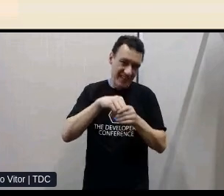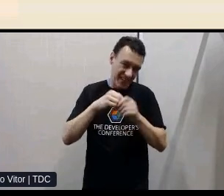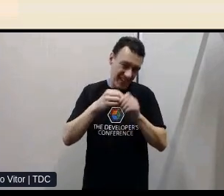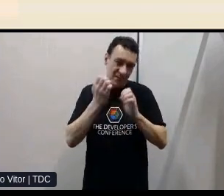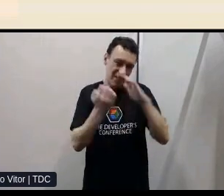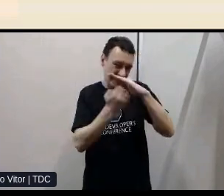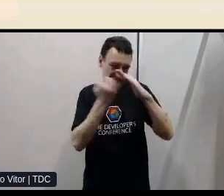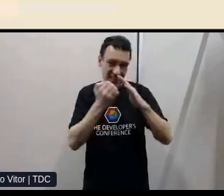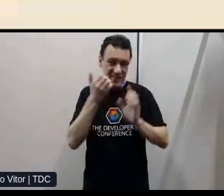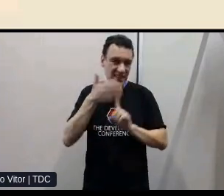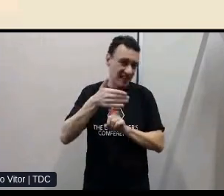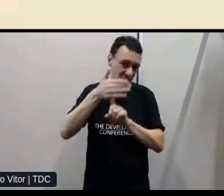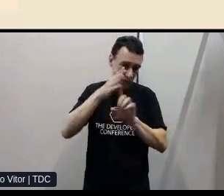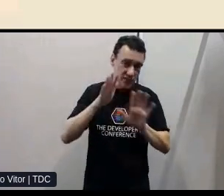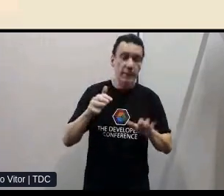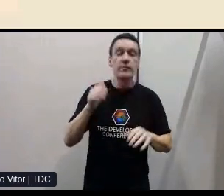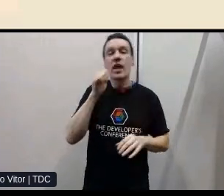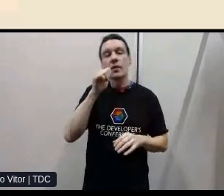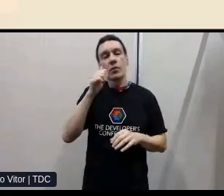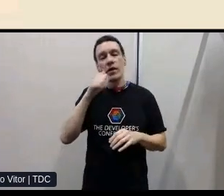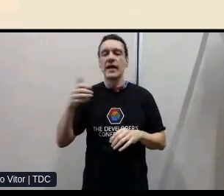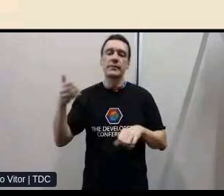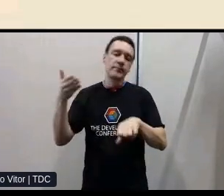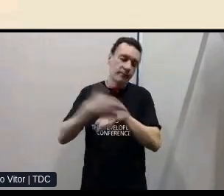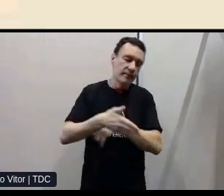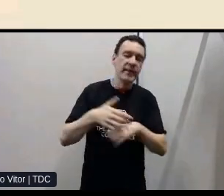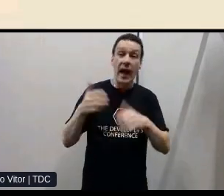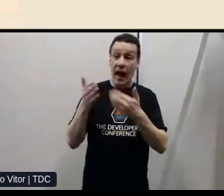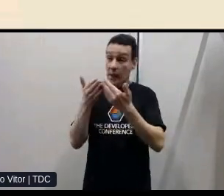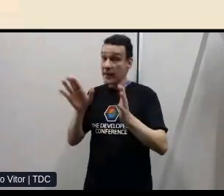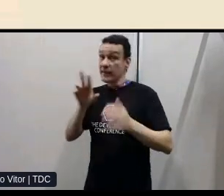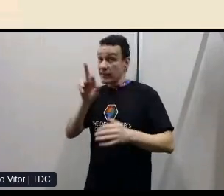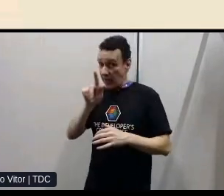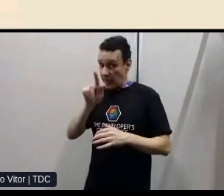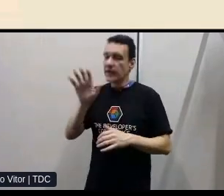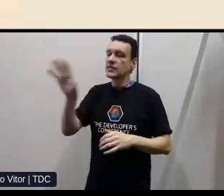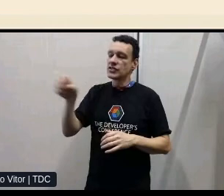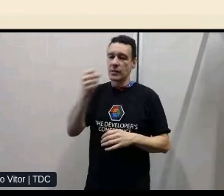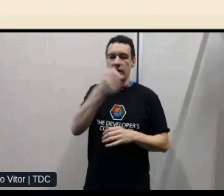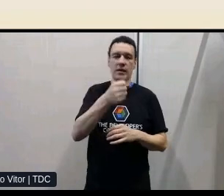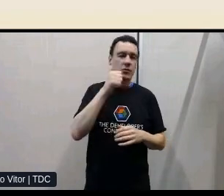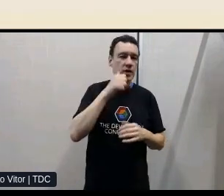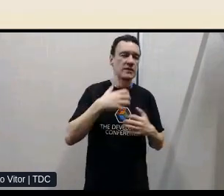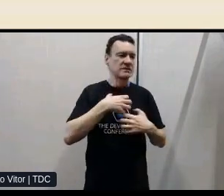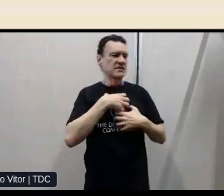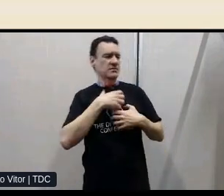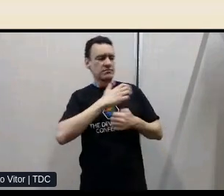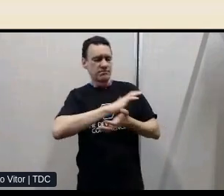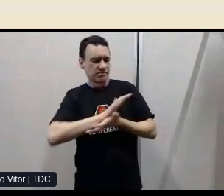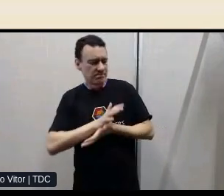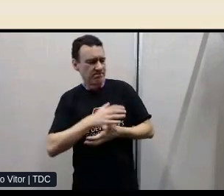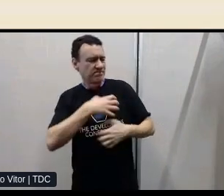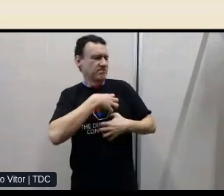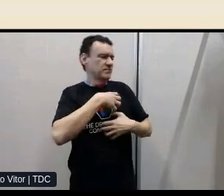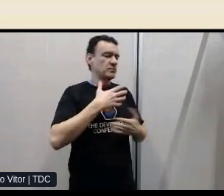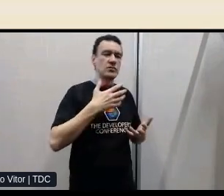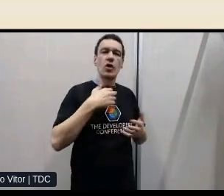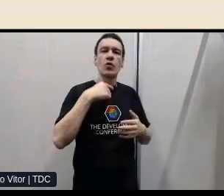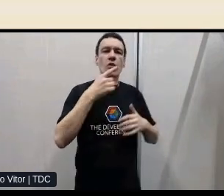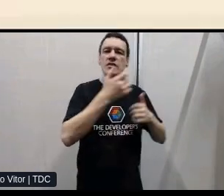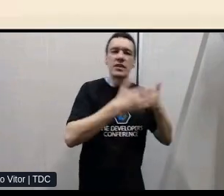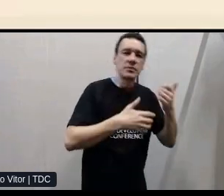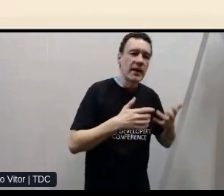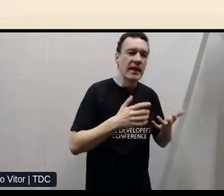tecnologia, e daí a mulher chega nesse ambiente e ela não é bem recebida, ela não se sente acolhida, ela não consegue ter voz dentro do time que ela